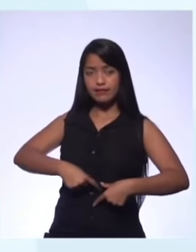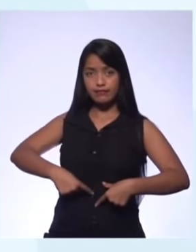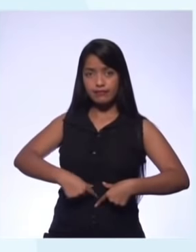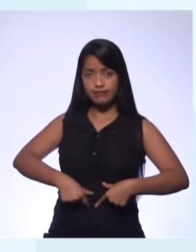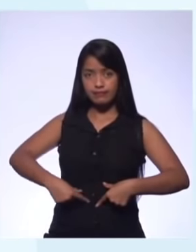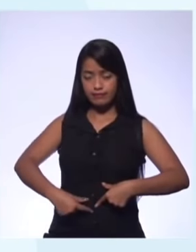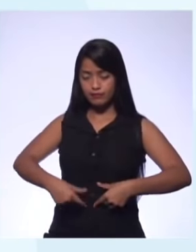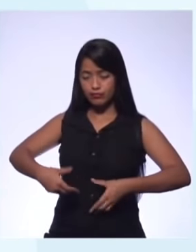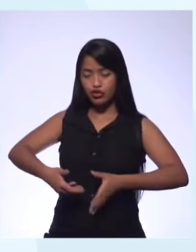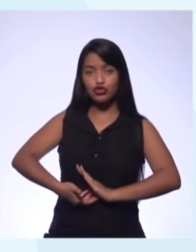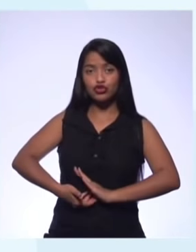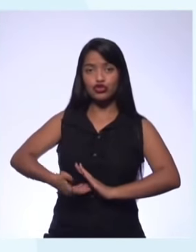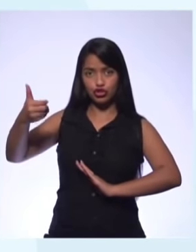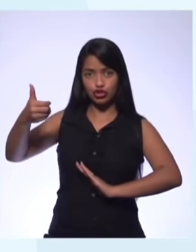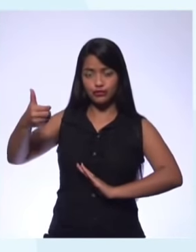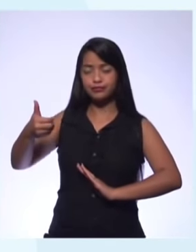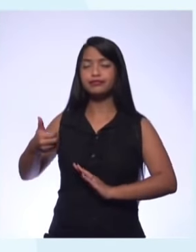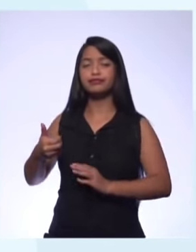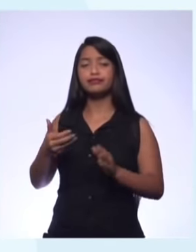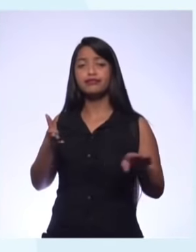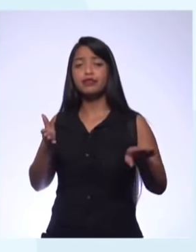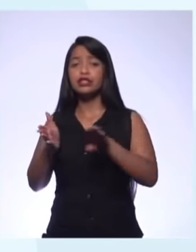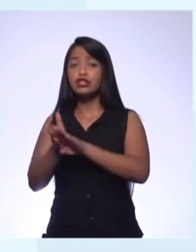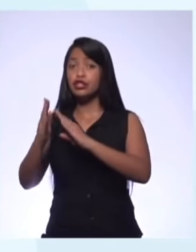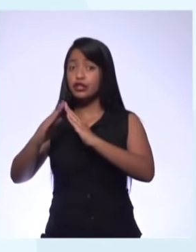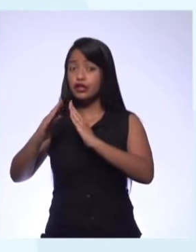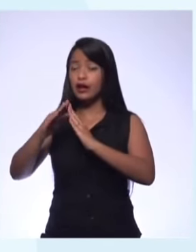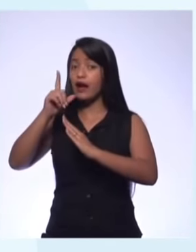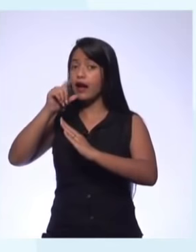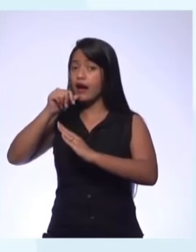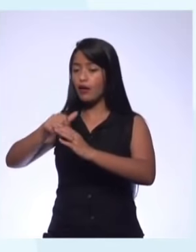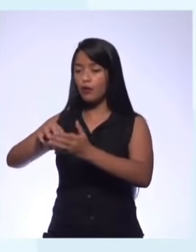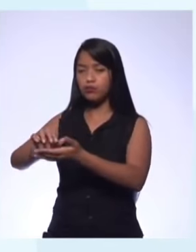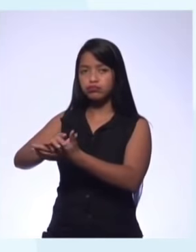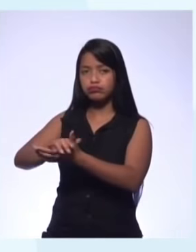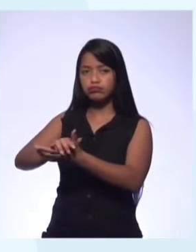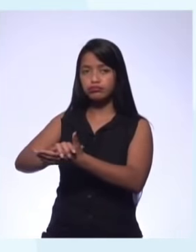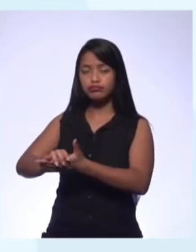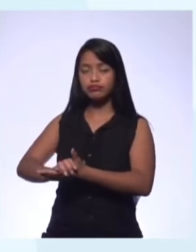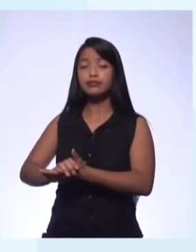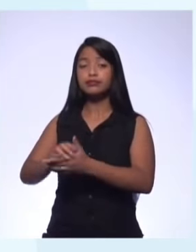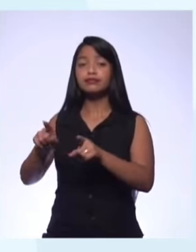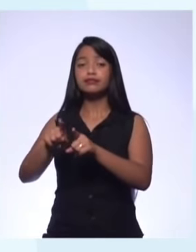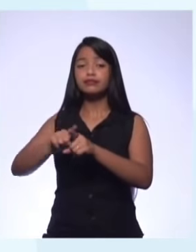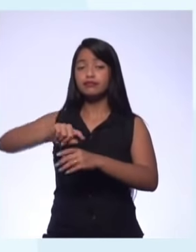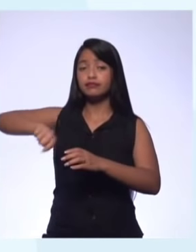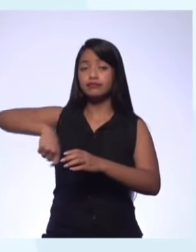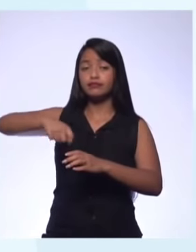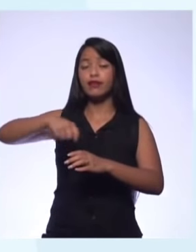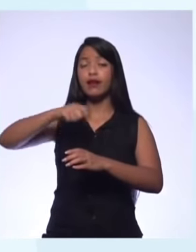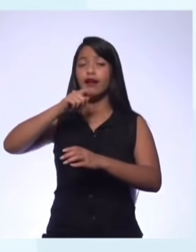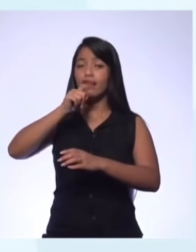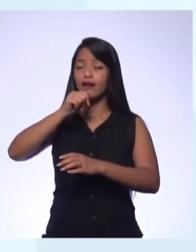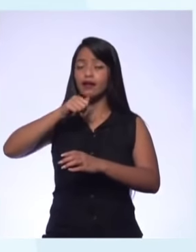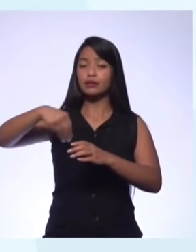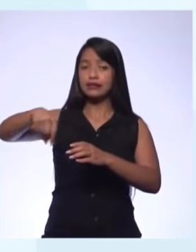chegasse em casa, lavasse muito bem e cozinhasse com água, sal e cebolas. Depois deixasse ferver uns 10